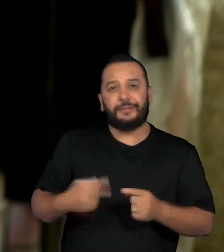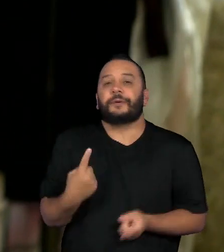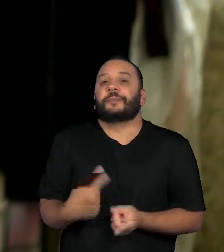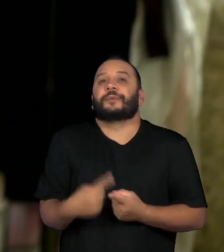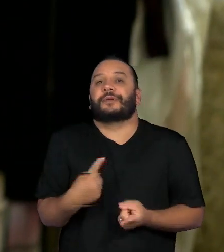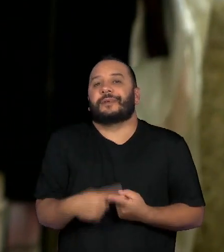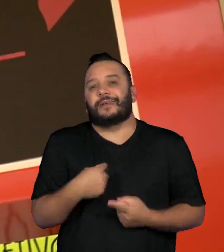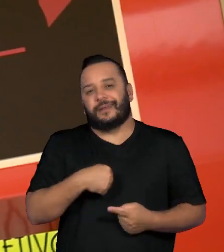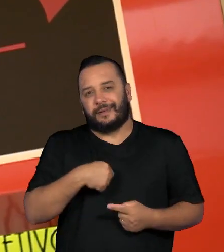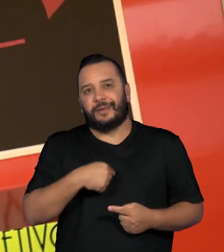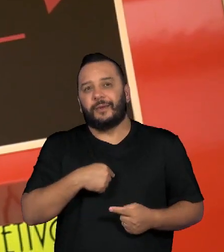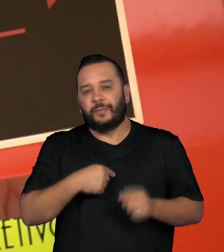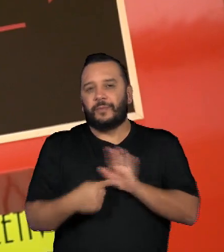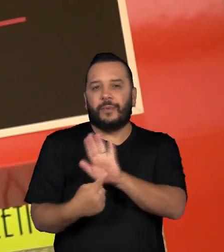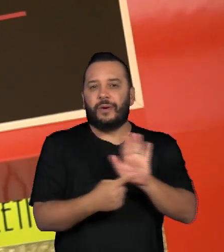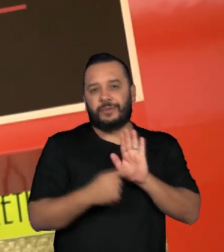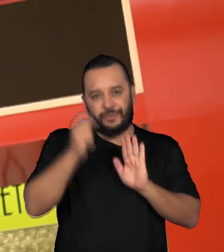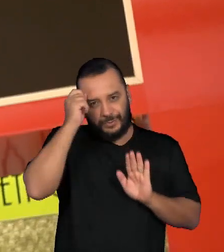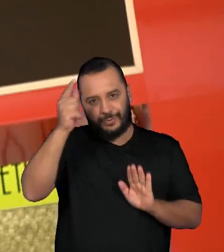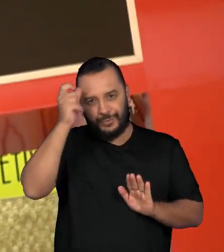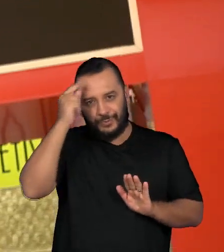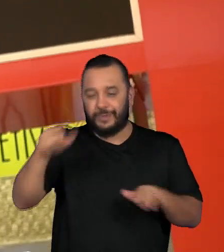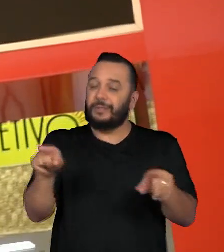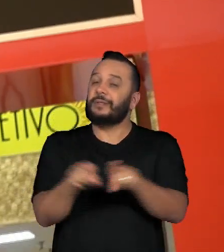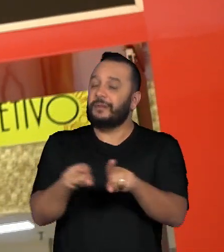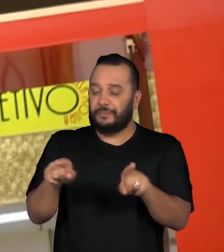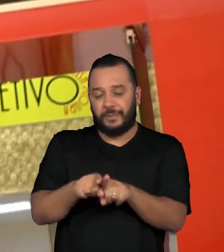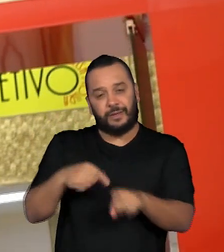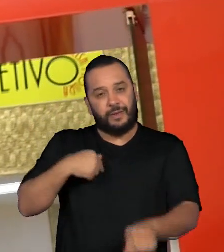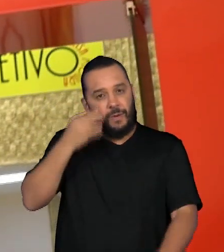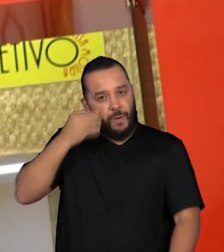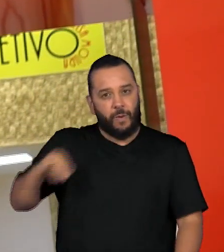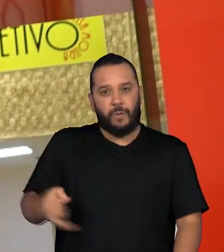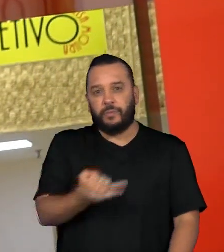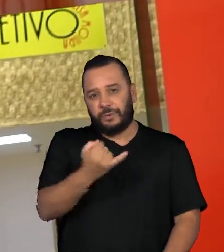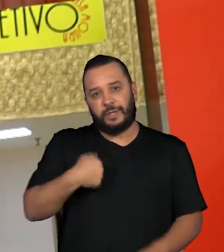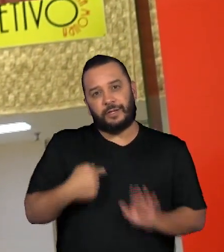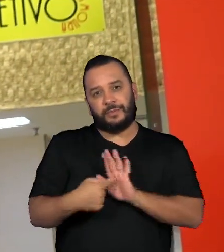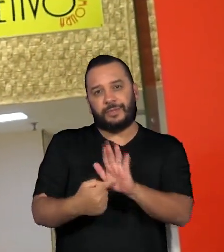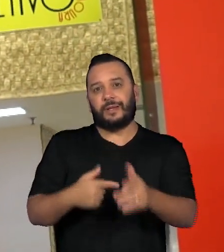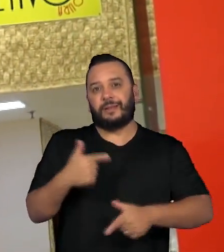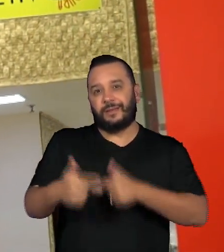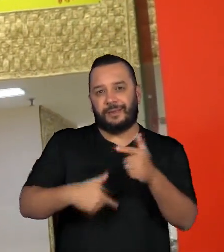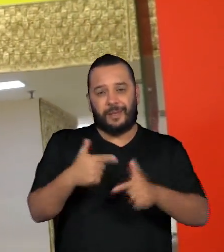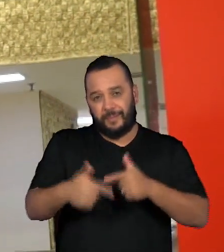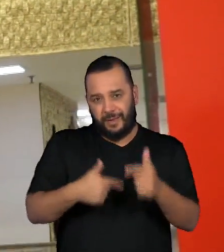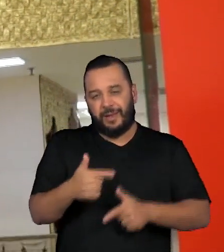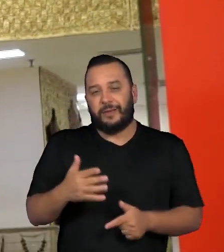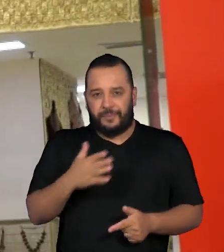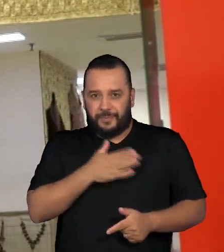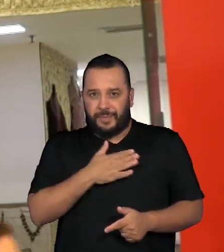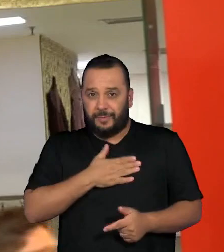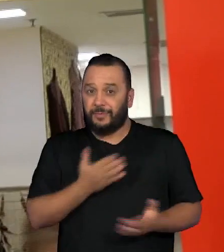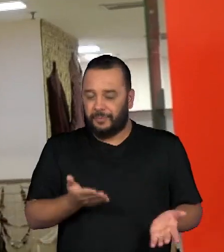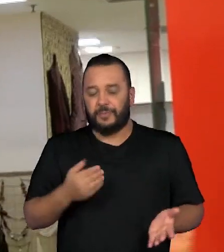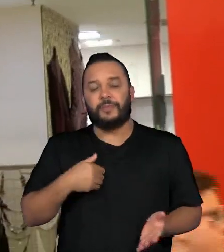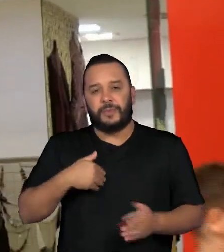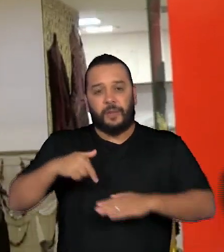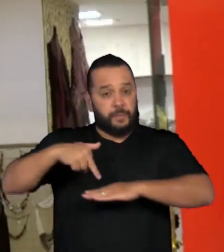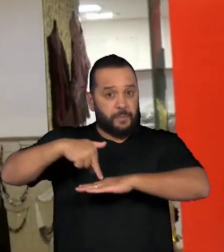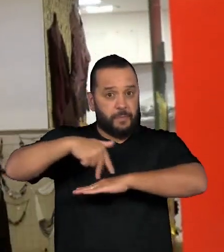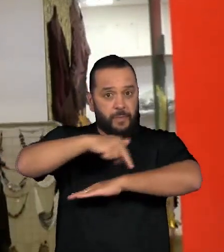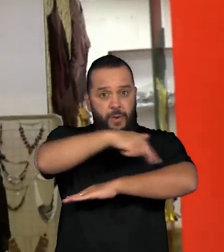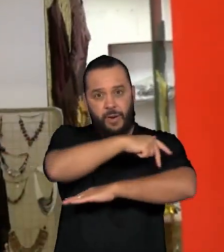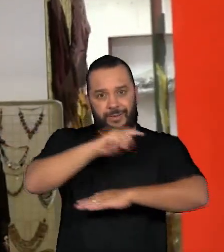faço a cultura, onde eu tenho a oportunidade de mostrar o meu trabalho fora do gueto. A moda afro ainda caminha,